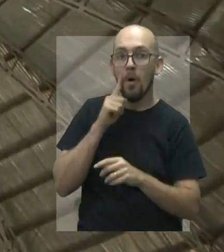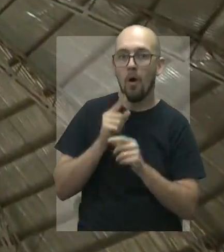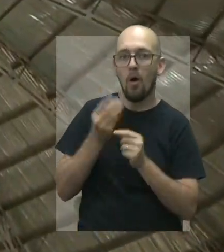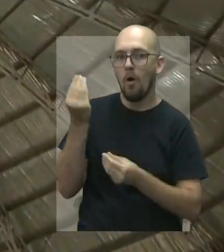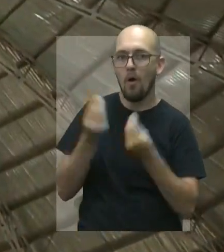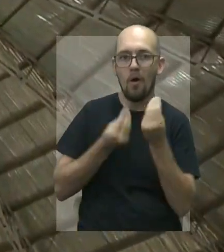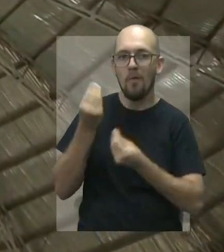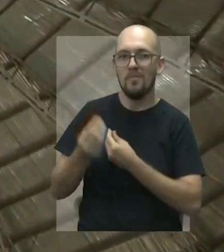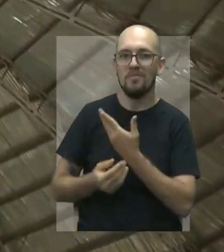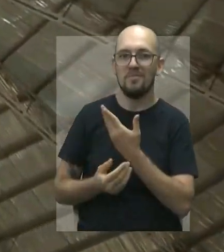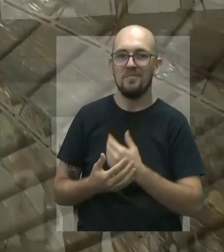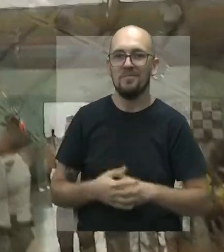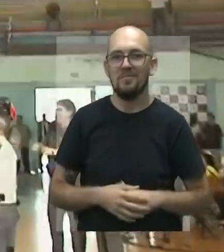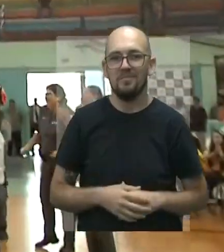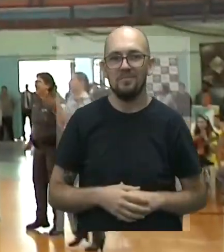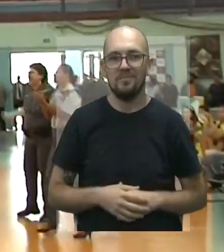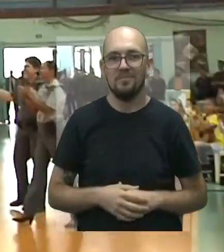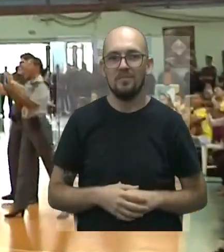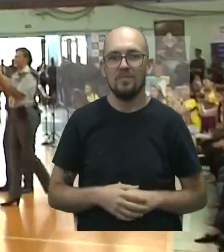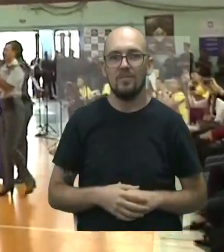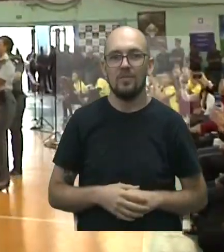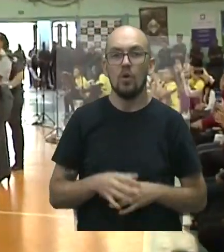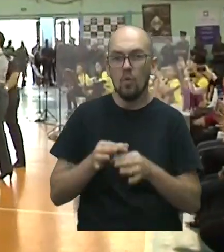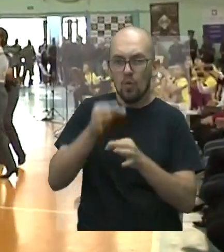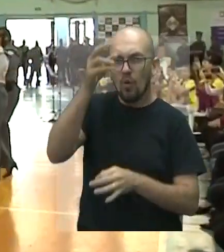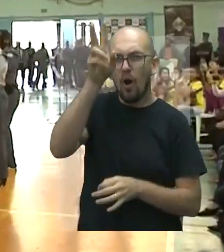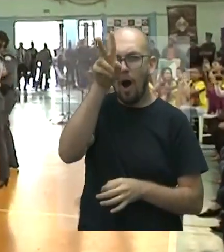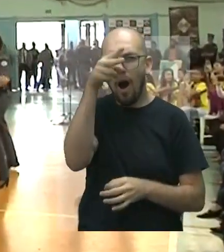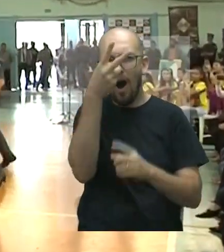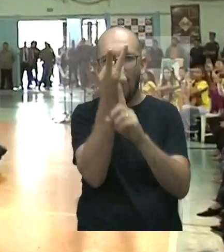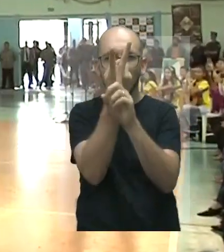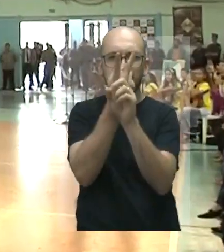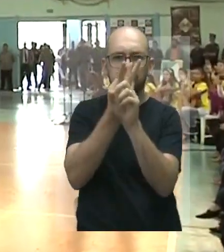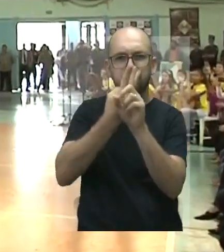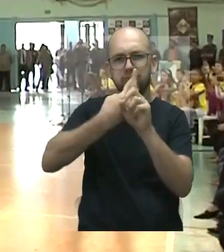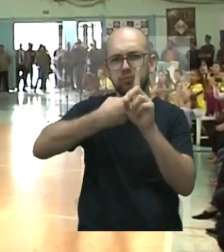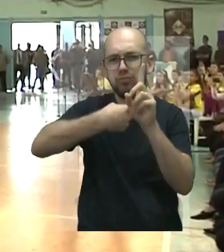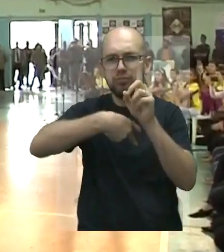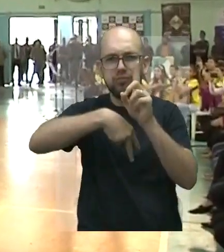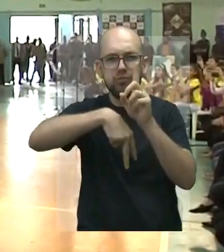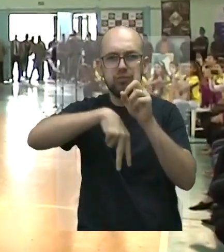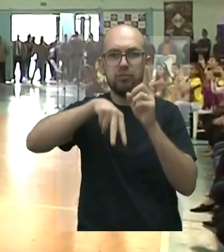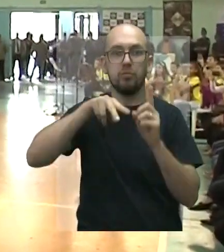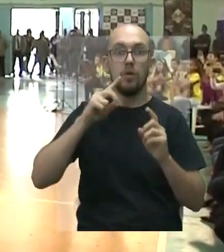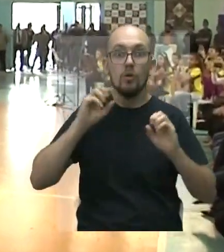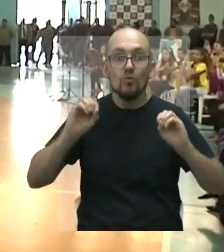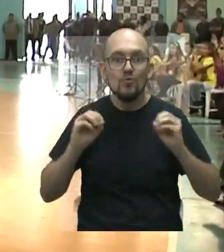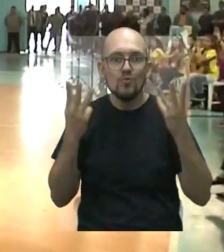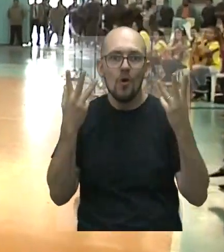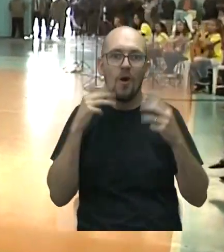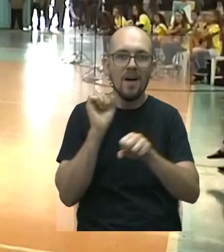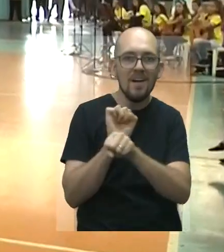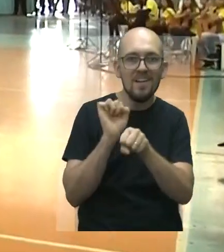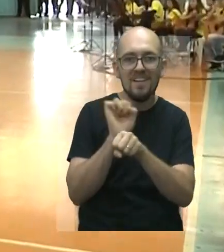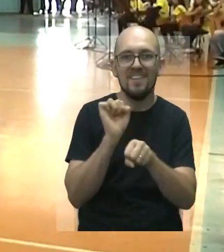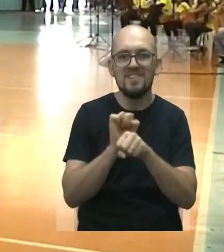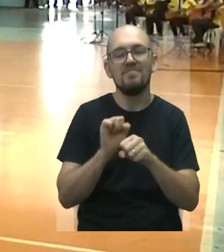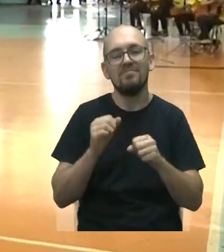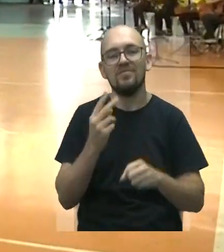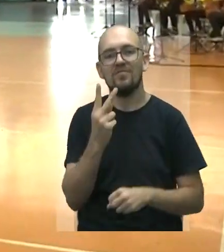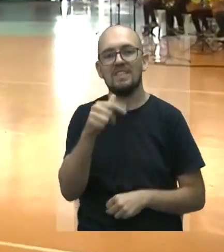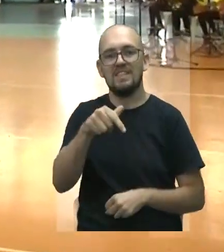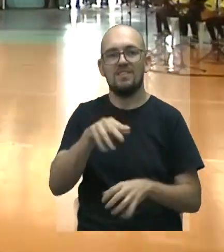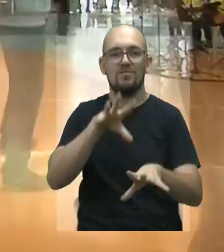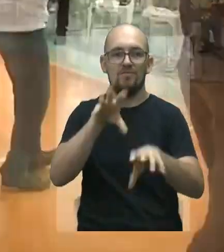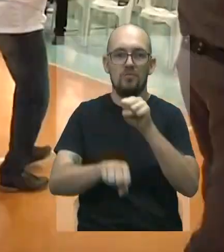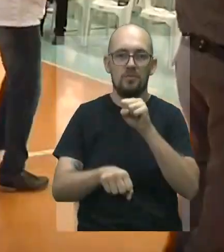do alto do ginásio Flávio de Melo e deu um verdadeiro show aos presentes na 20ª formatura do Proerd aqui na